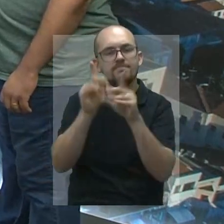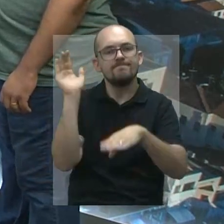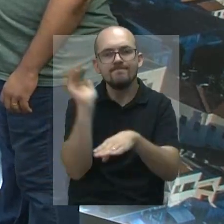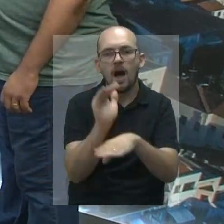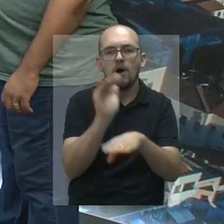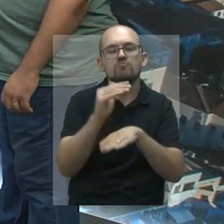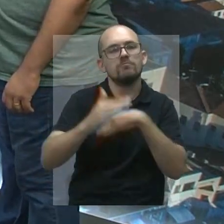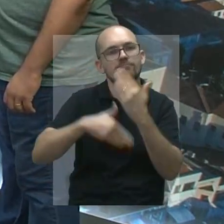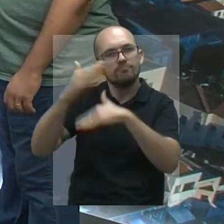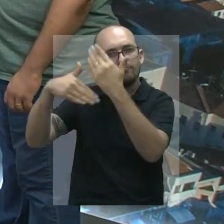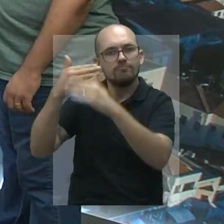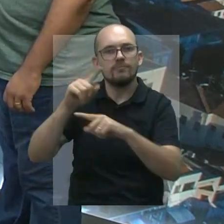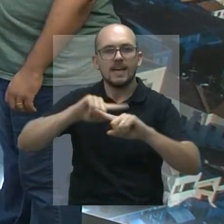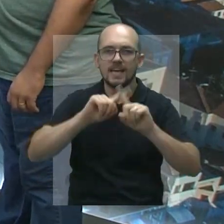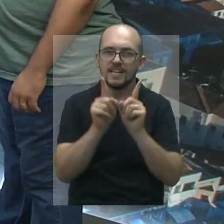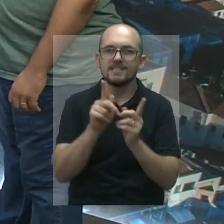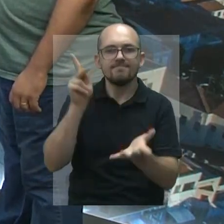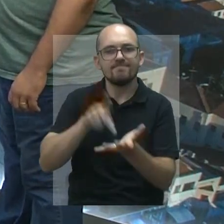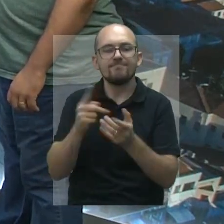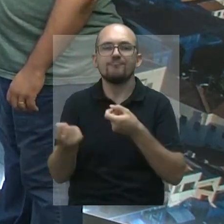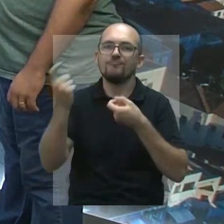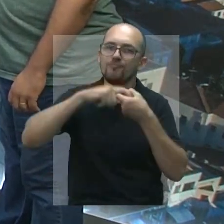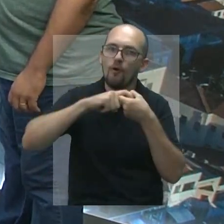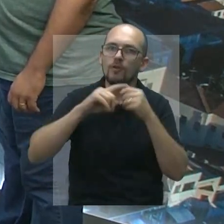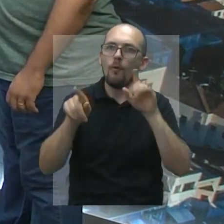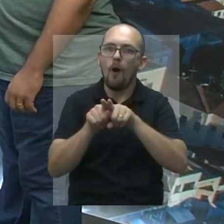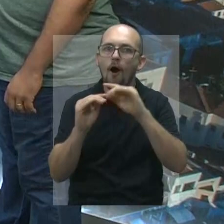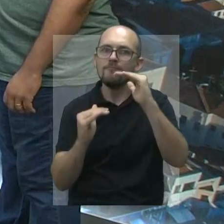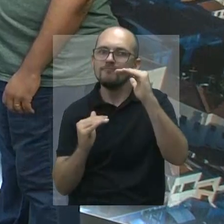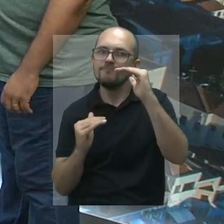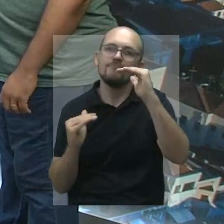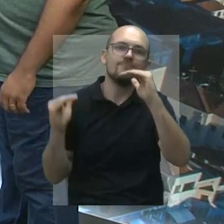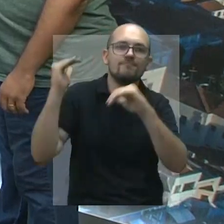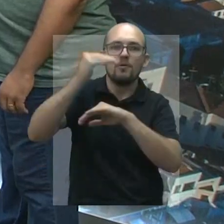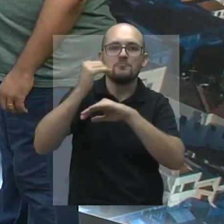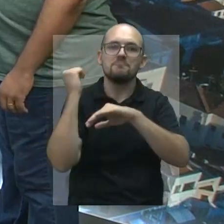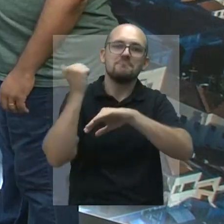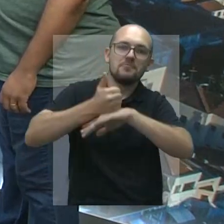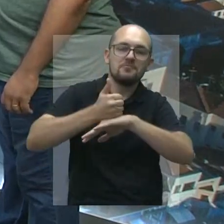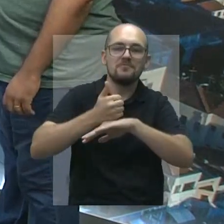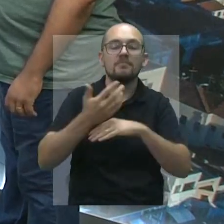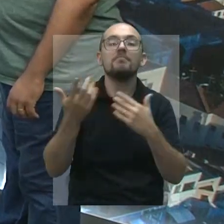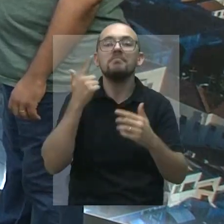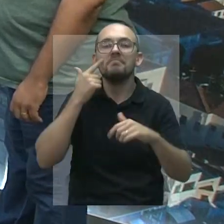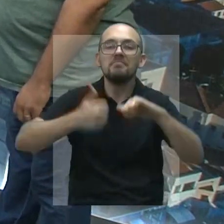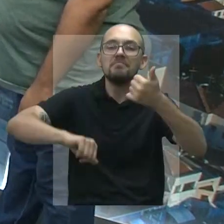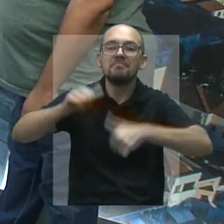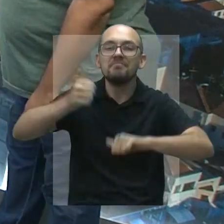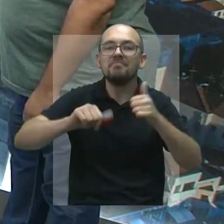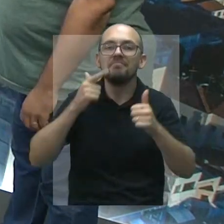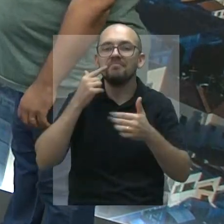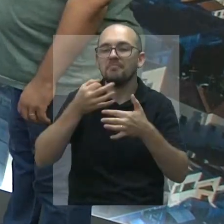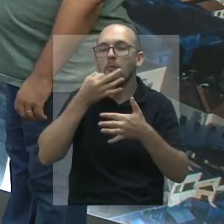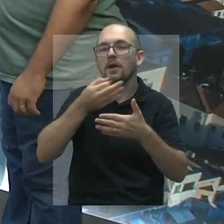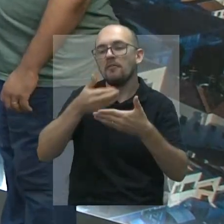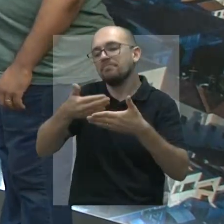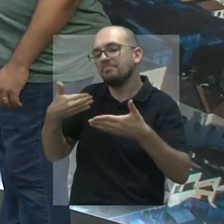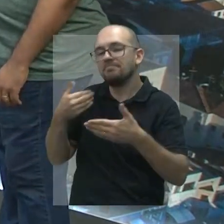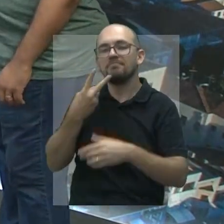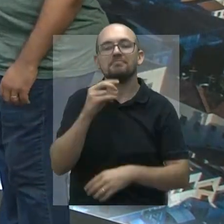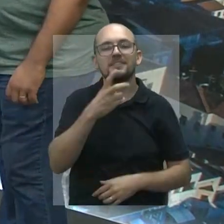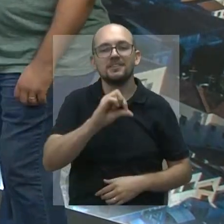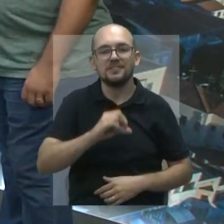a impulsionar o 15 de Jaú a voltar para o seu merecido lugar. Então, qual que é o balanço que o presidente pode fazer deste ano de